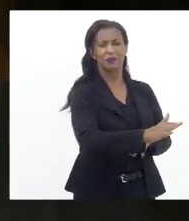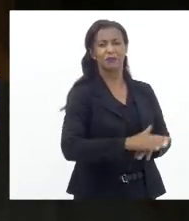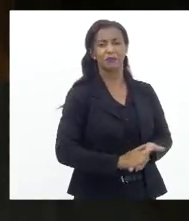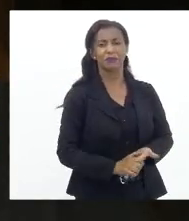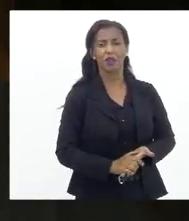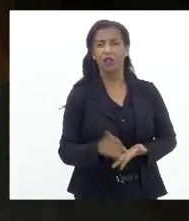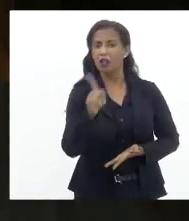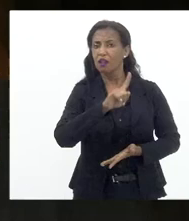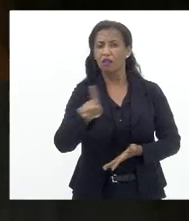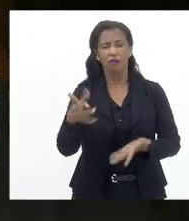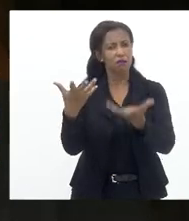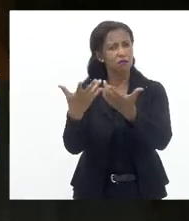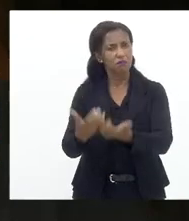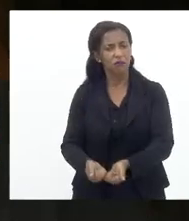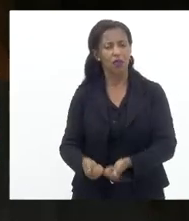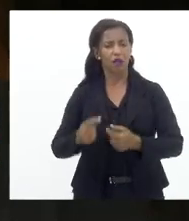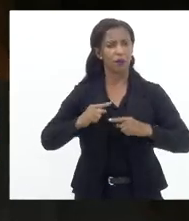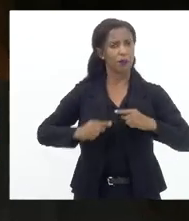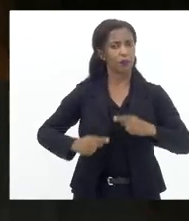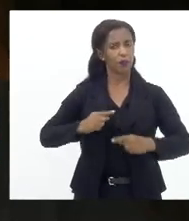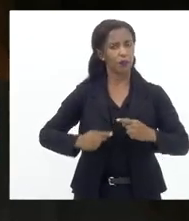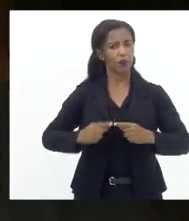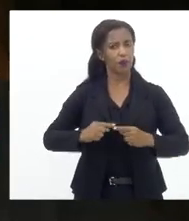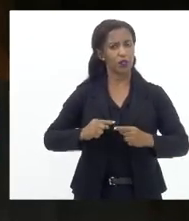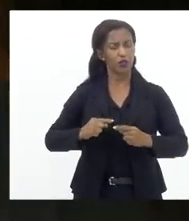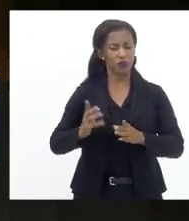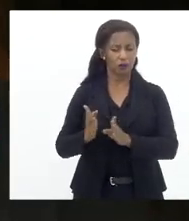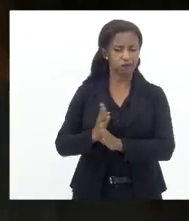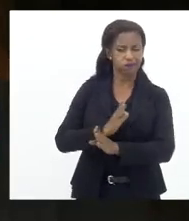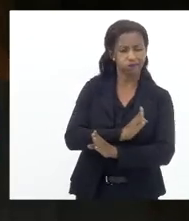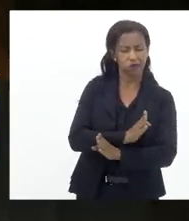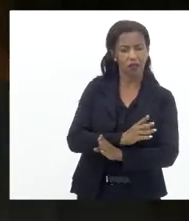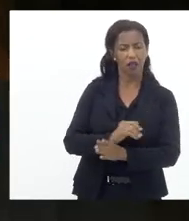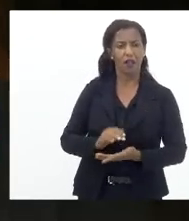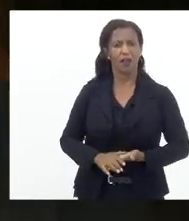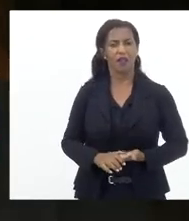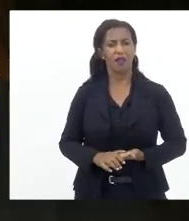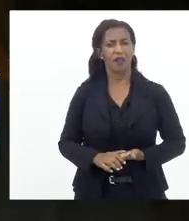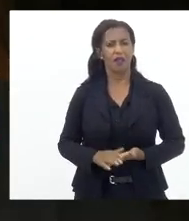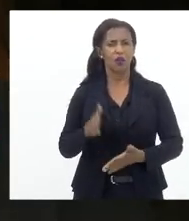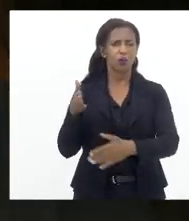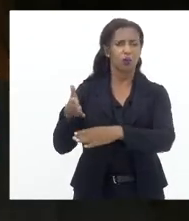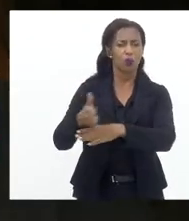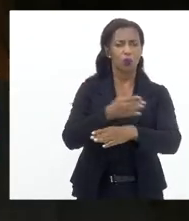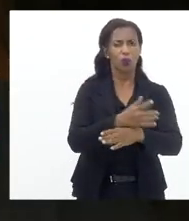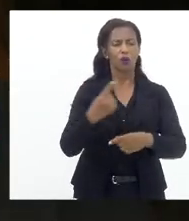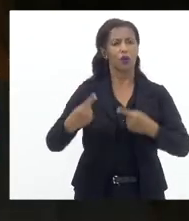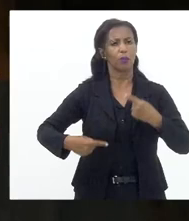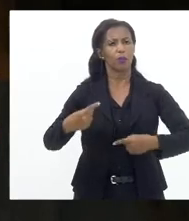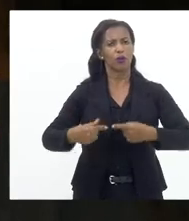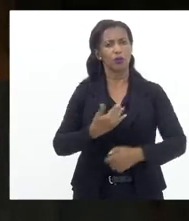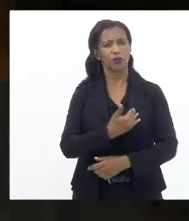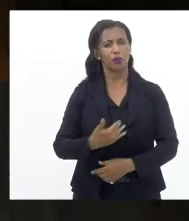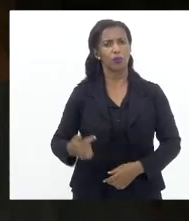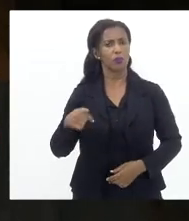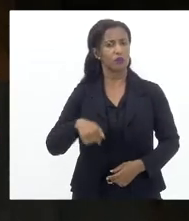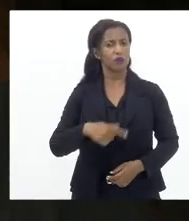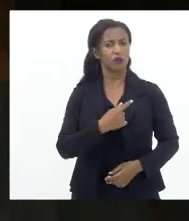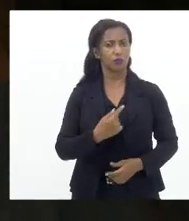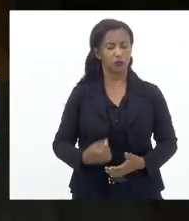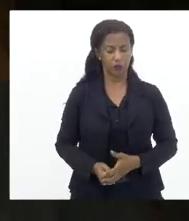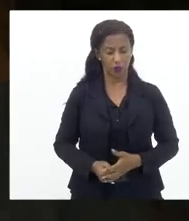não deixarei que a política partidária e ter fila em qualquer política pública desse governo